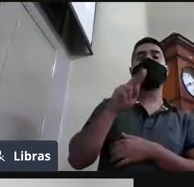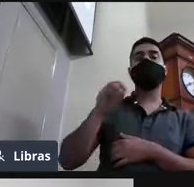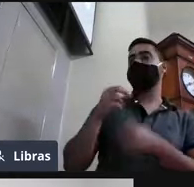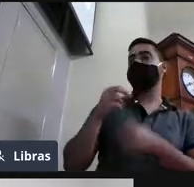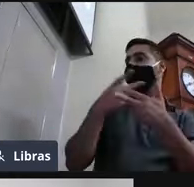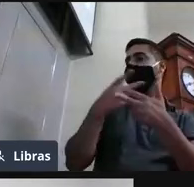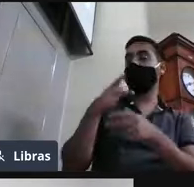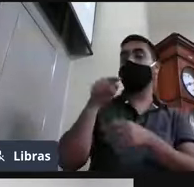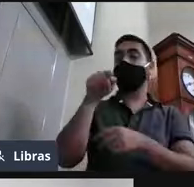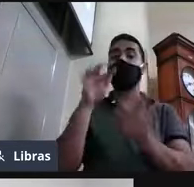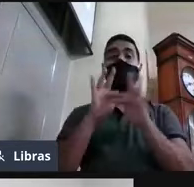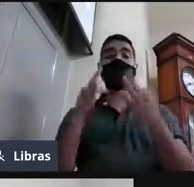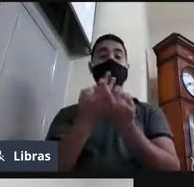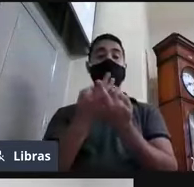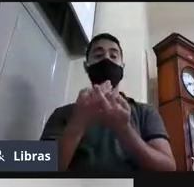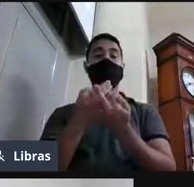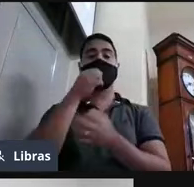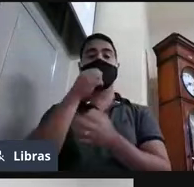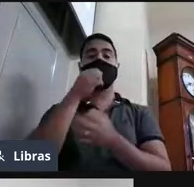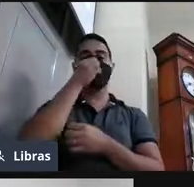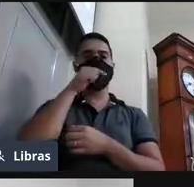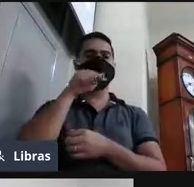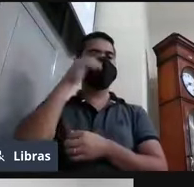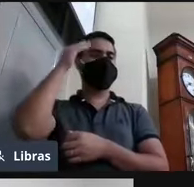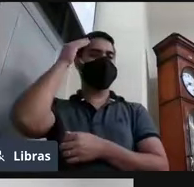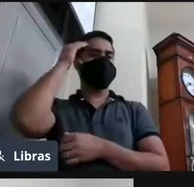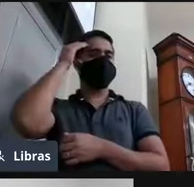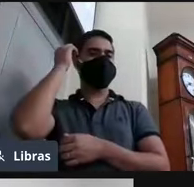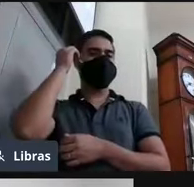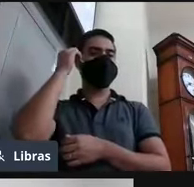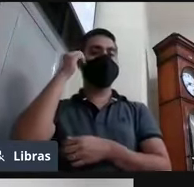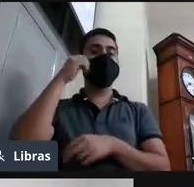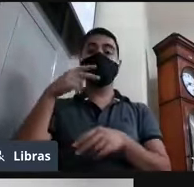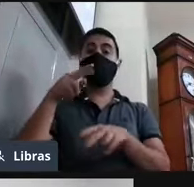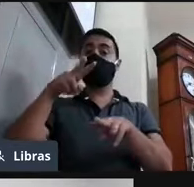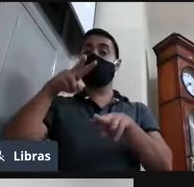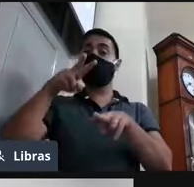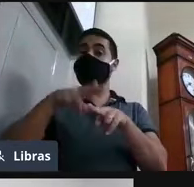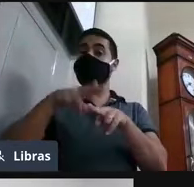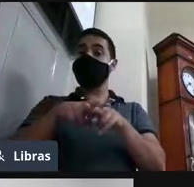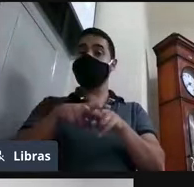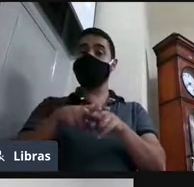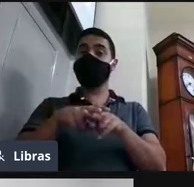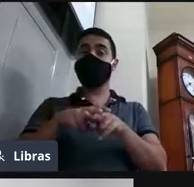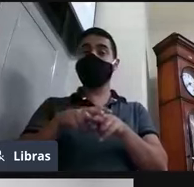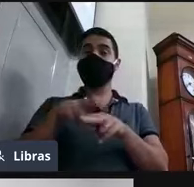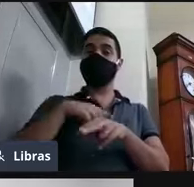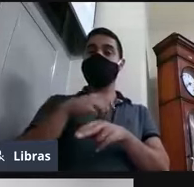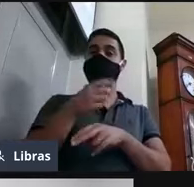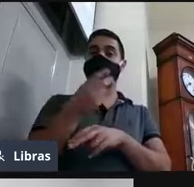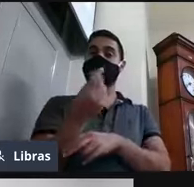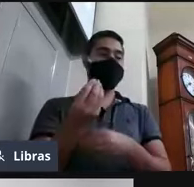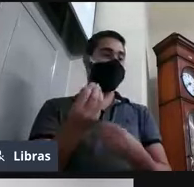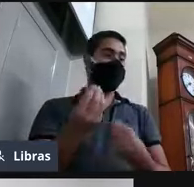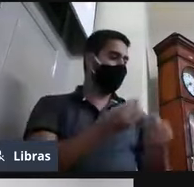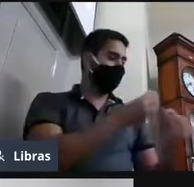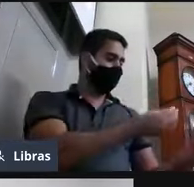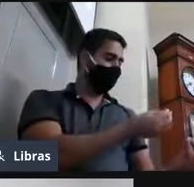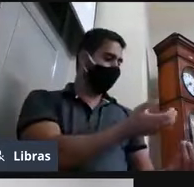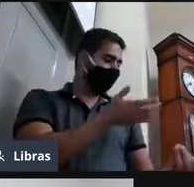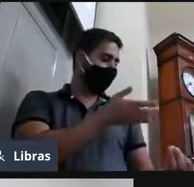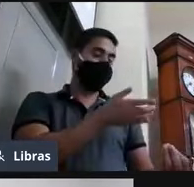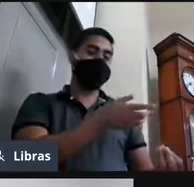com a família dele. Vocês não sabem, foi prisão em flagrante, com o dinheiro dando para o Dr. Saulo.